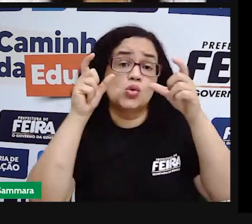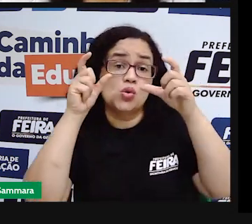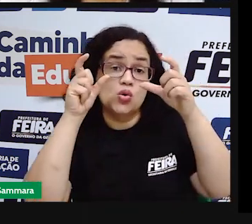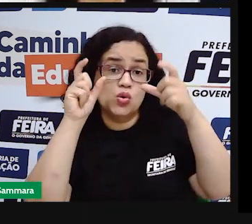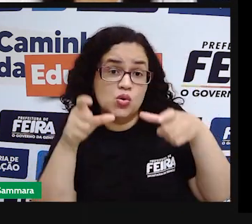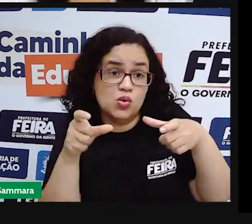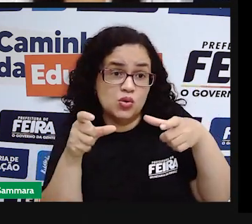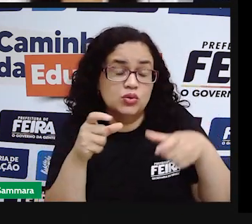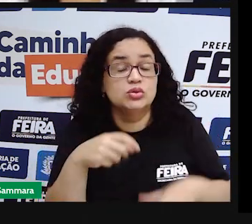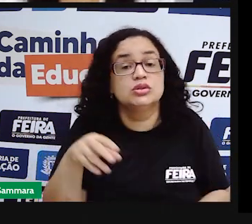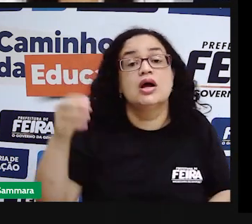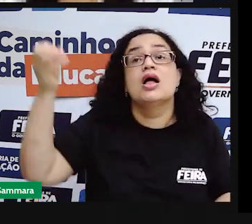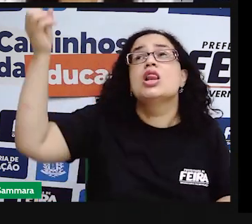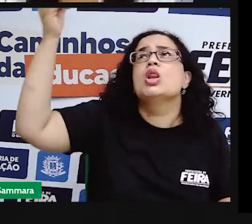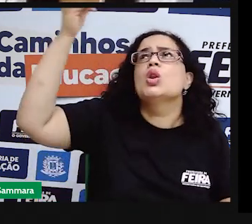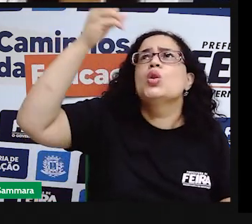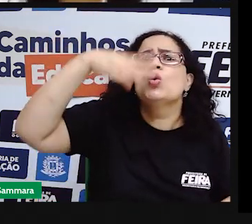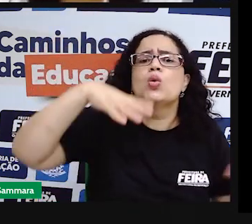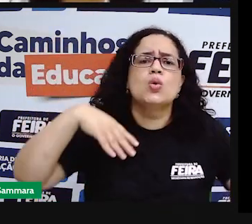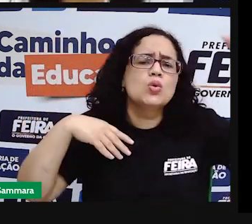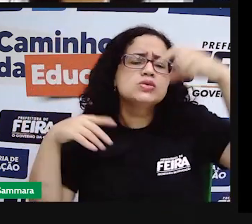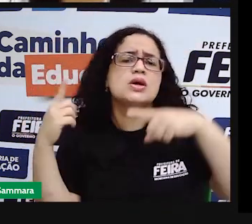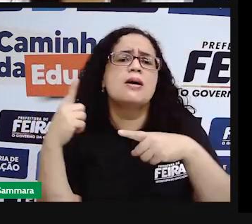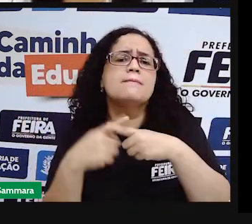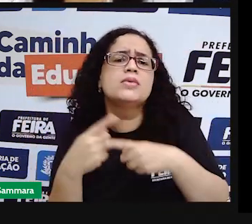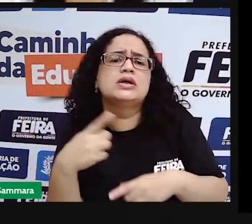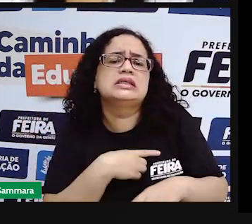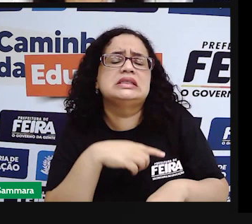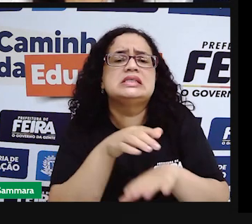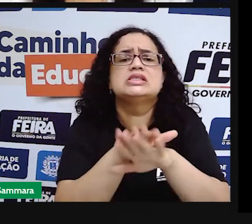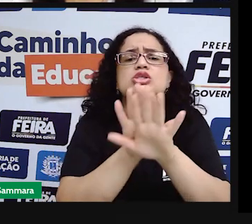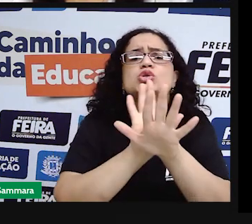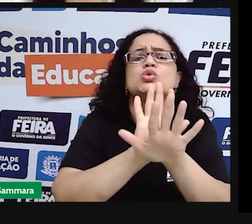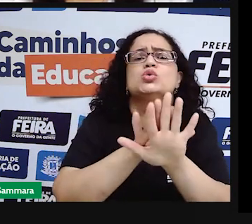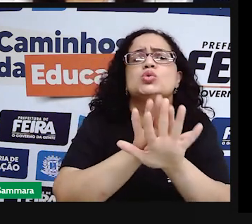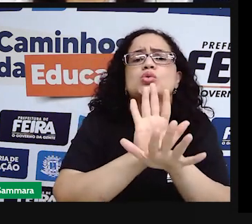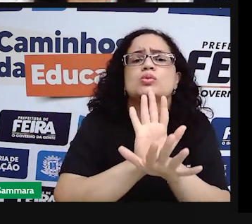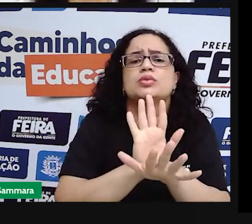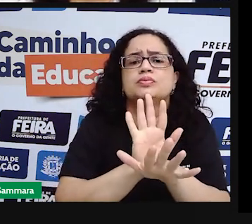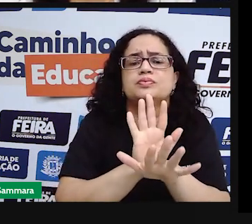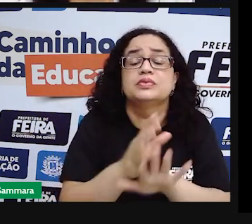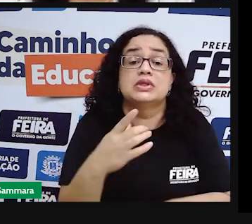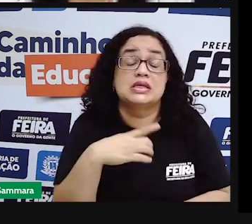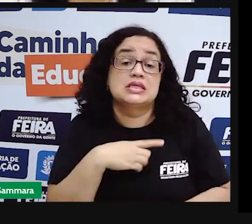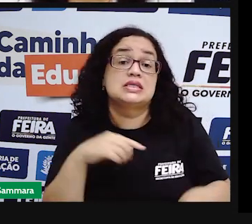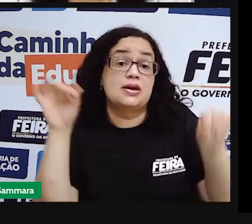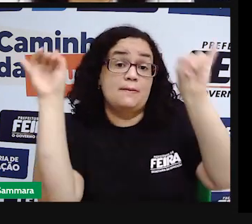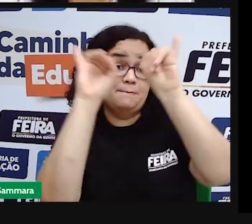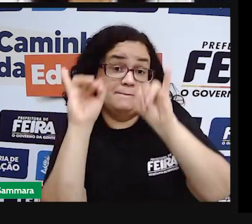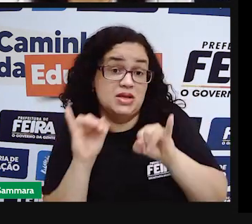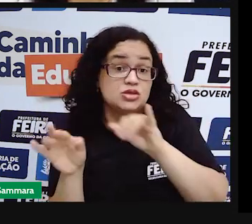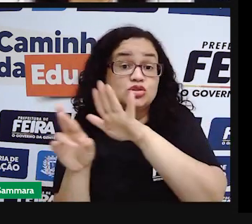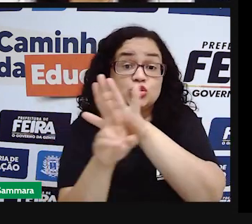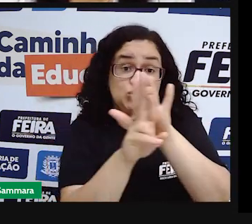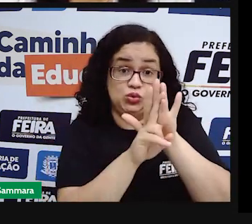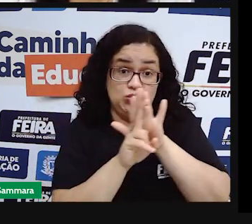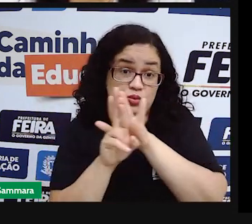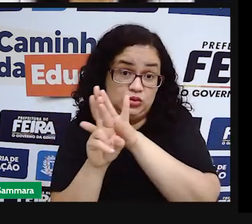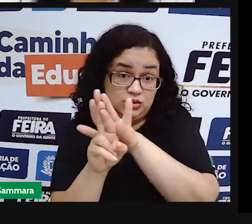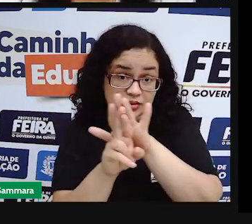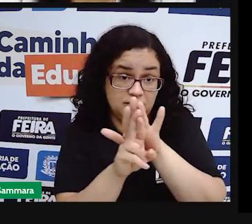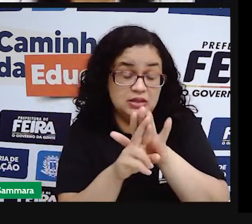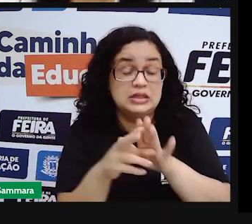luz? Por que aparece sombra? O que essa imagem nos mostra em relação